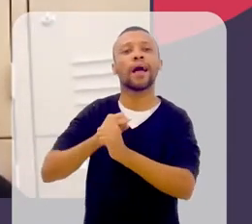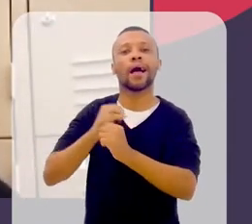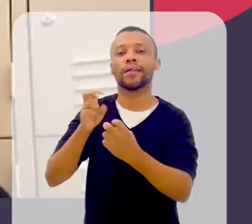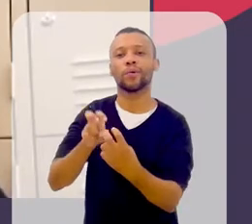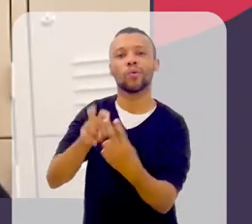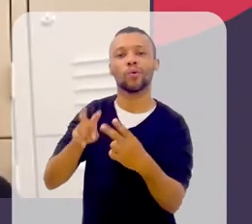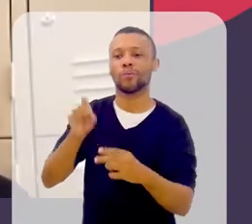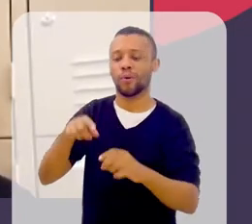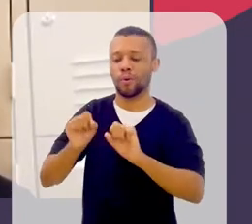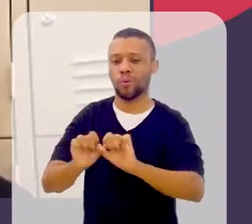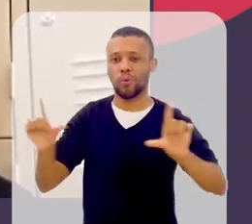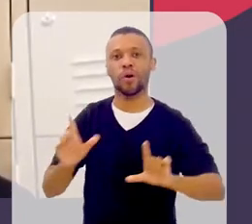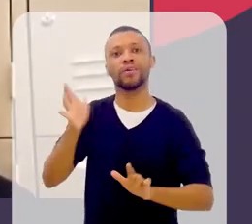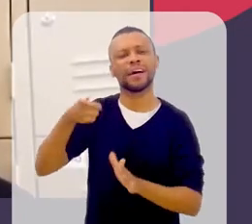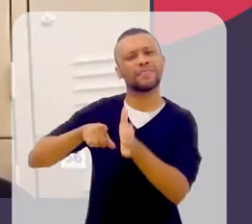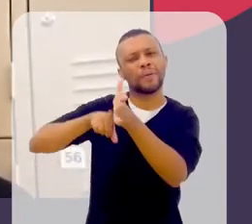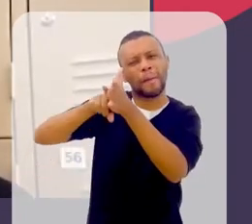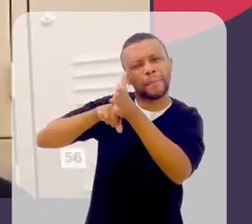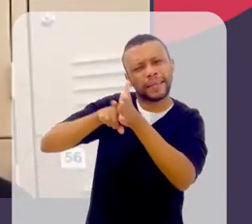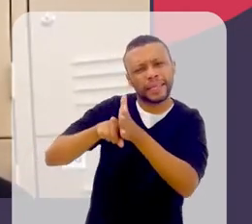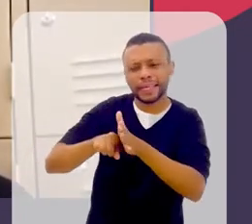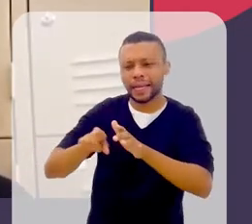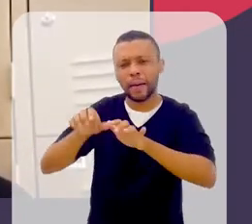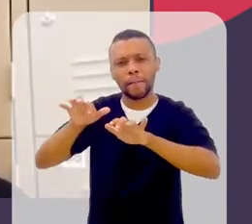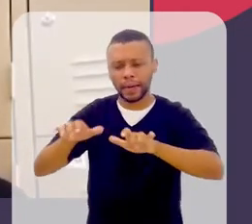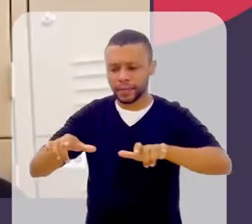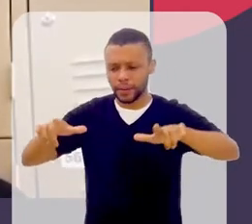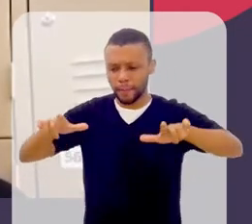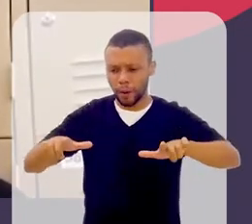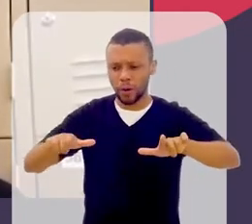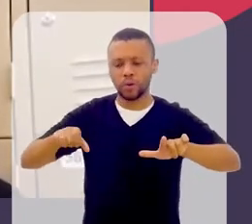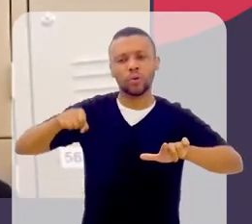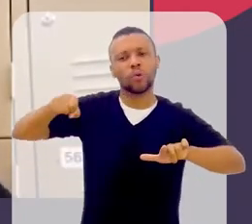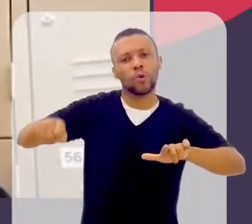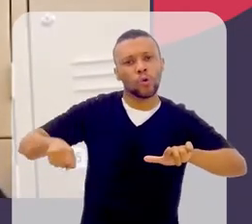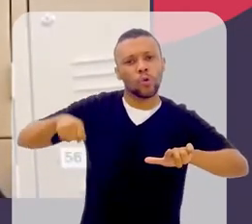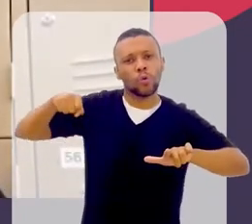tá. Eu cheguei a fazer pesquisa naquelas mim, maquininhas.